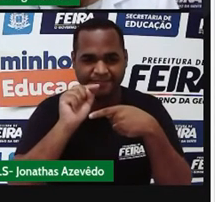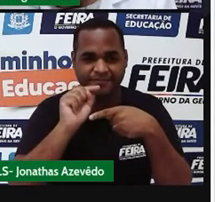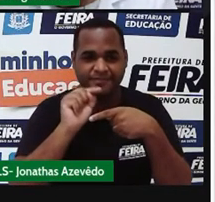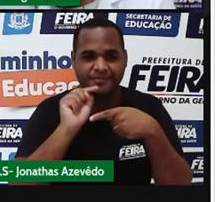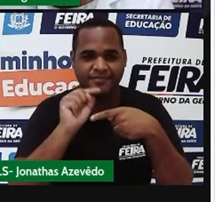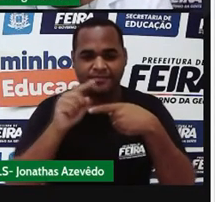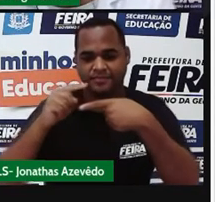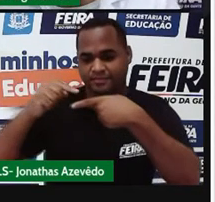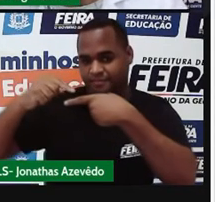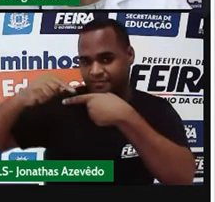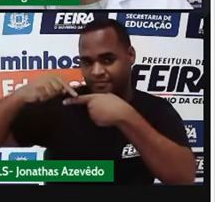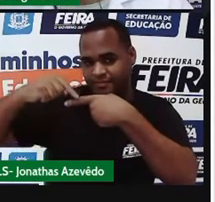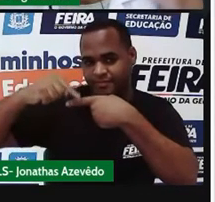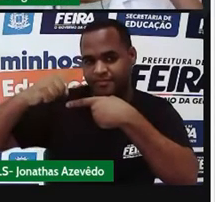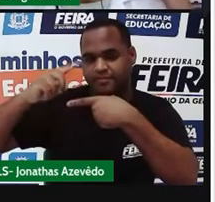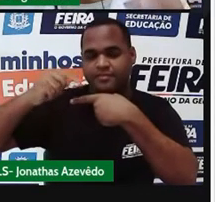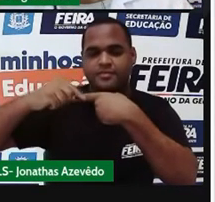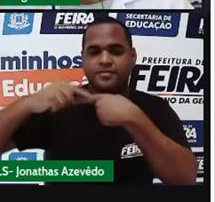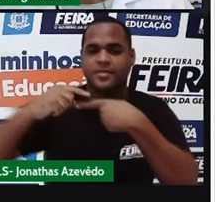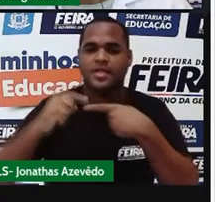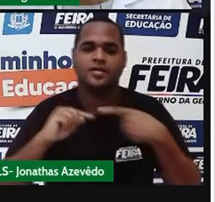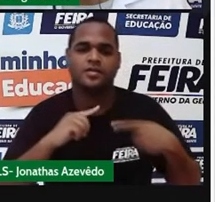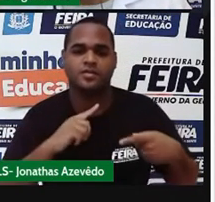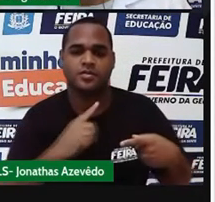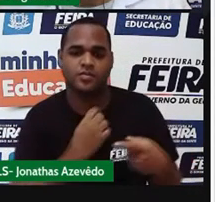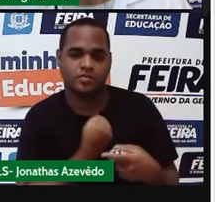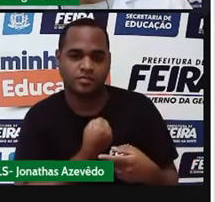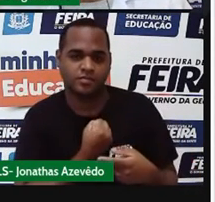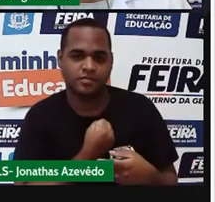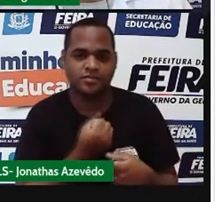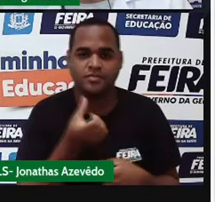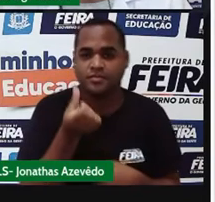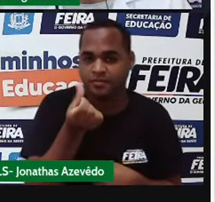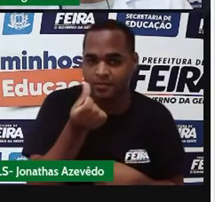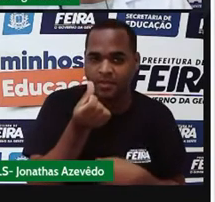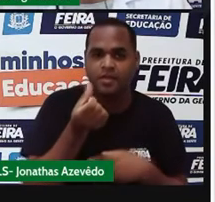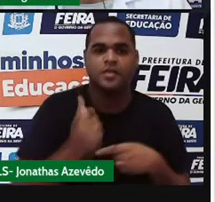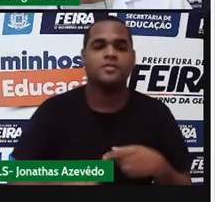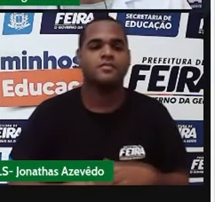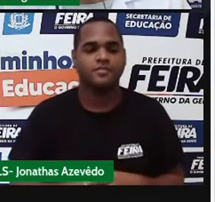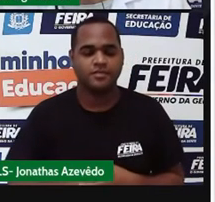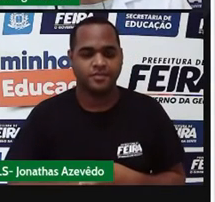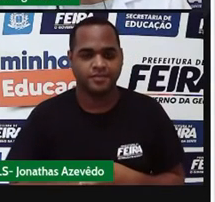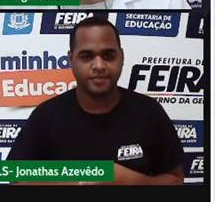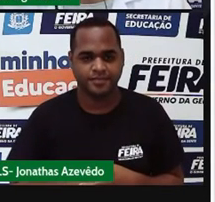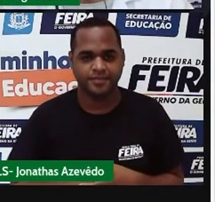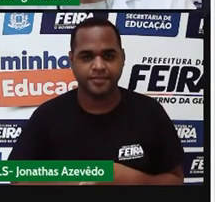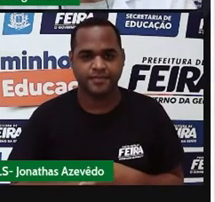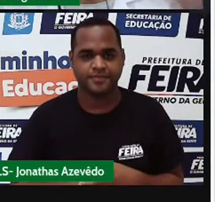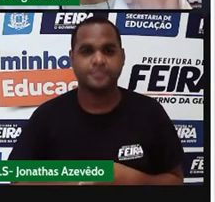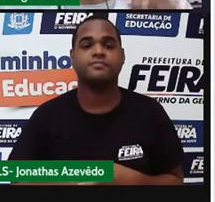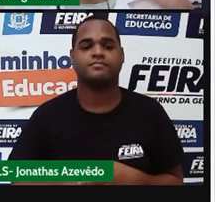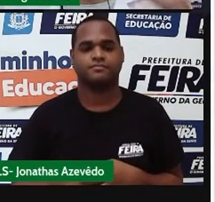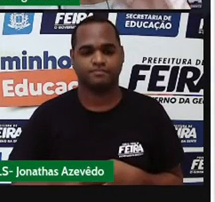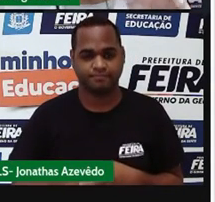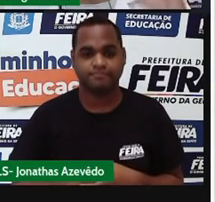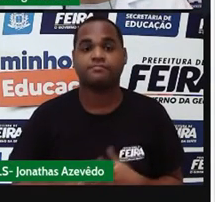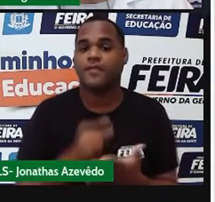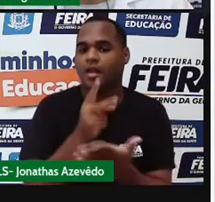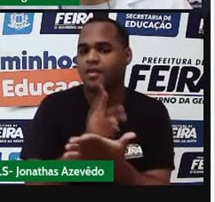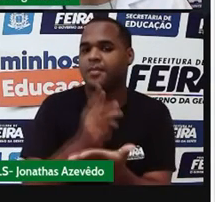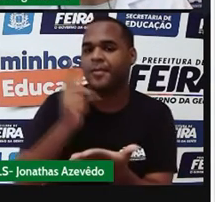parte de cima vai aparecer o algarismo 6 é o algarismo que está se é